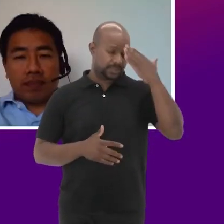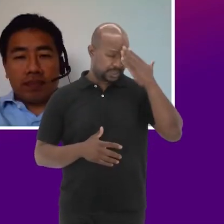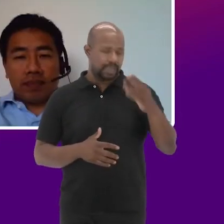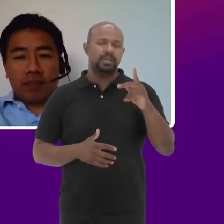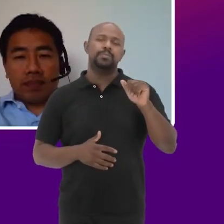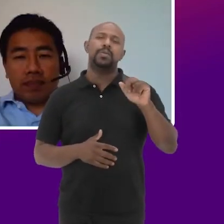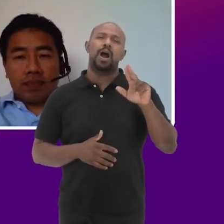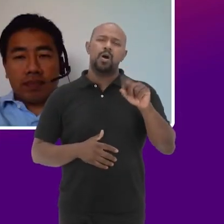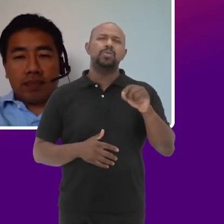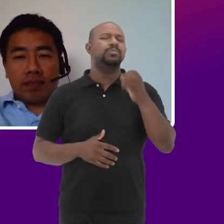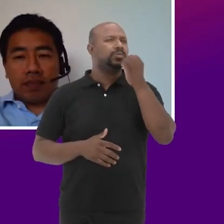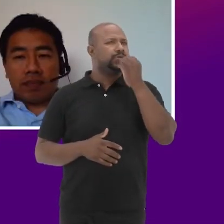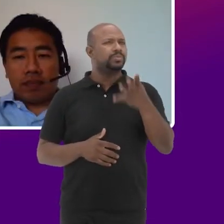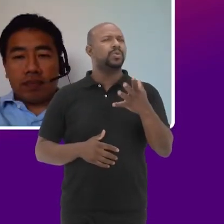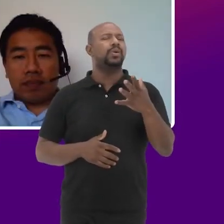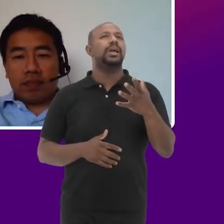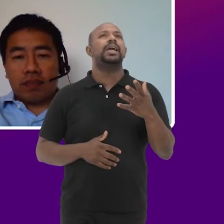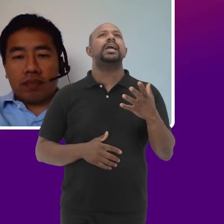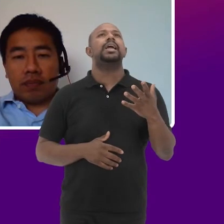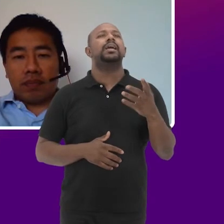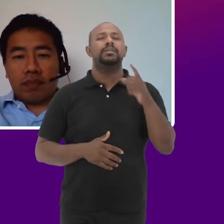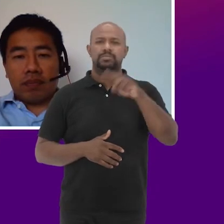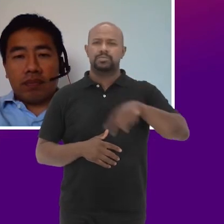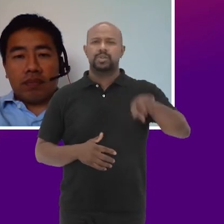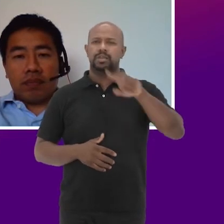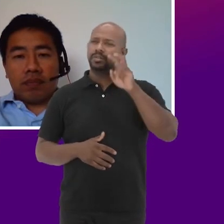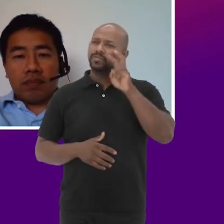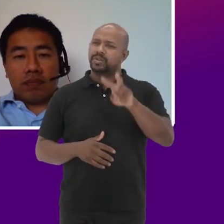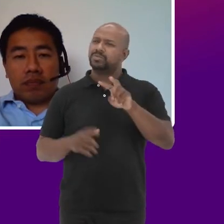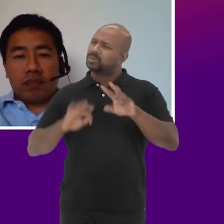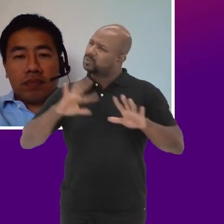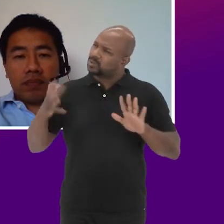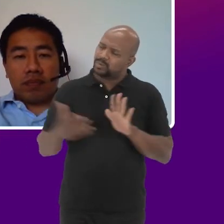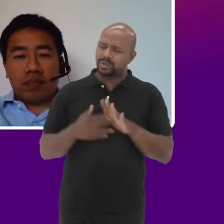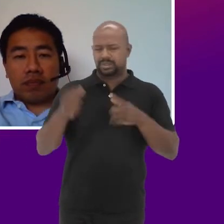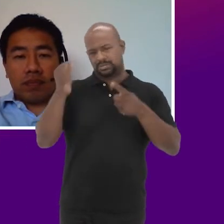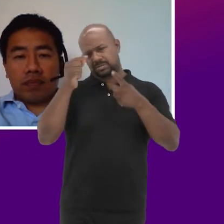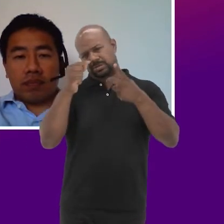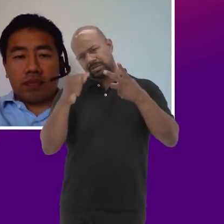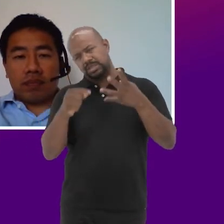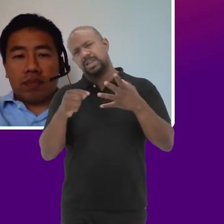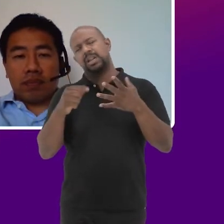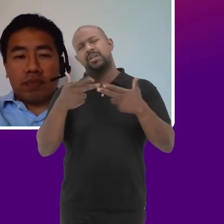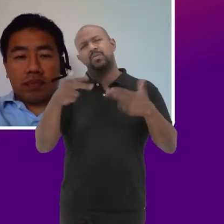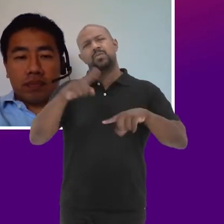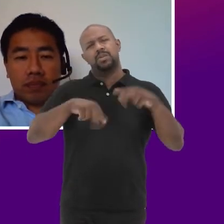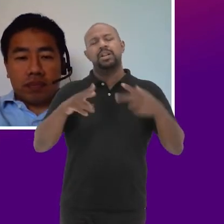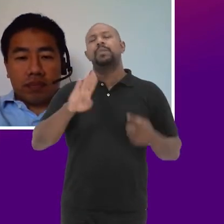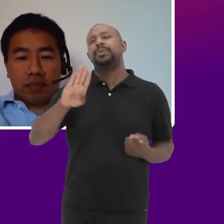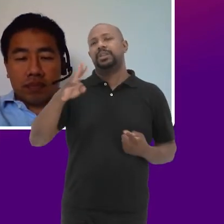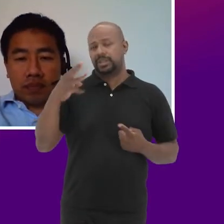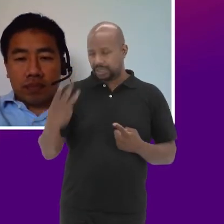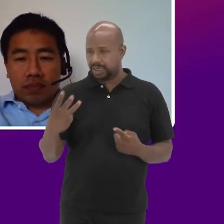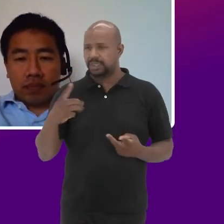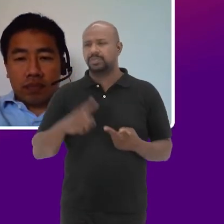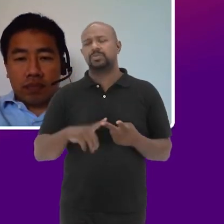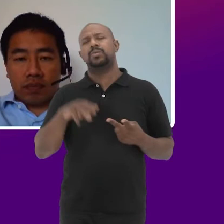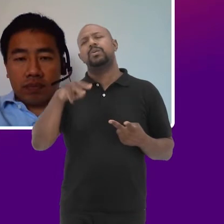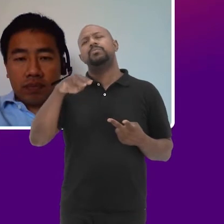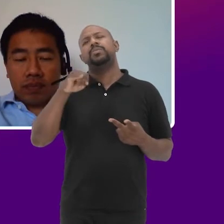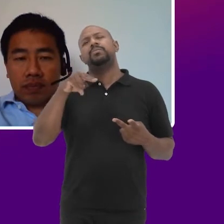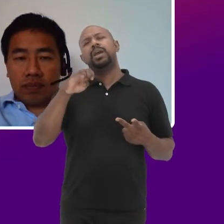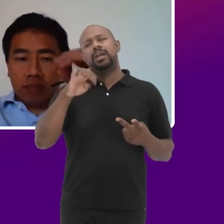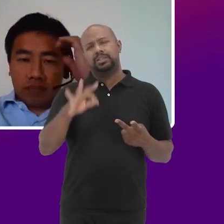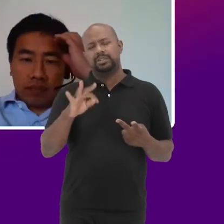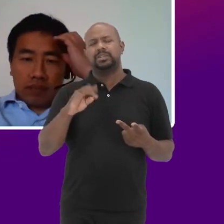Muito obrigado, Paulo. É muito bom, né? Nós vemos, né, todas essas ferramentas, né, tanto da B3 como do